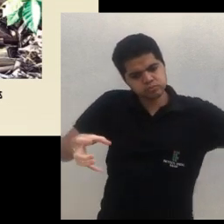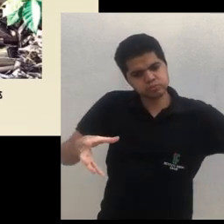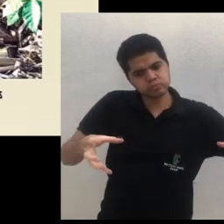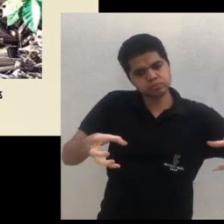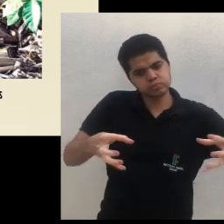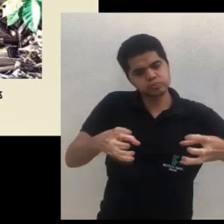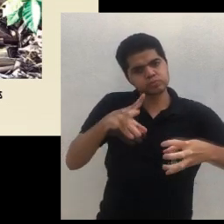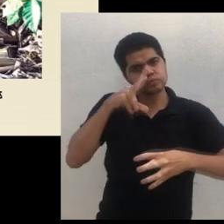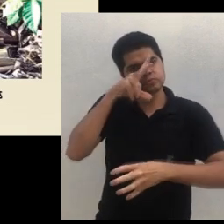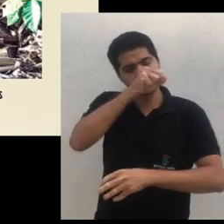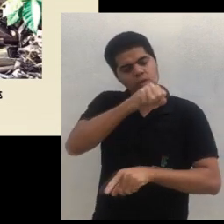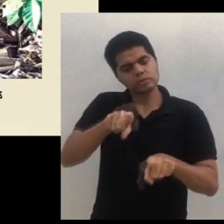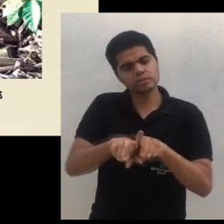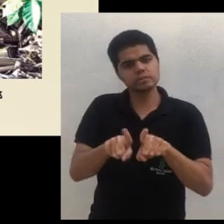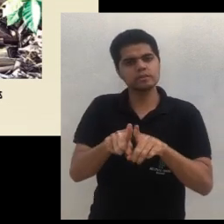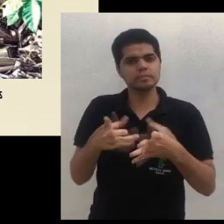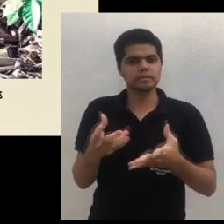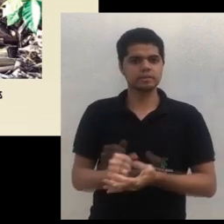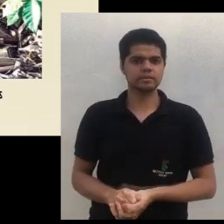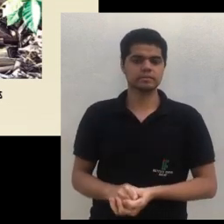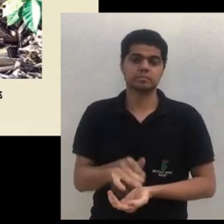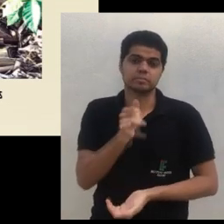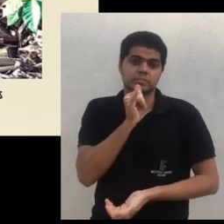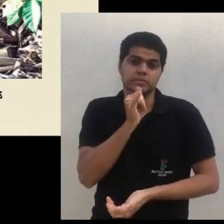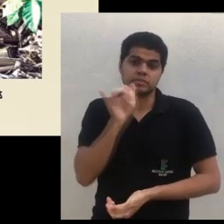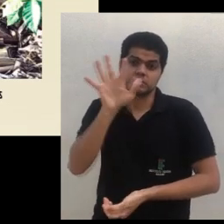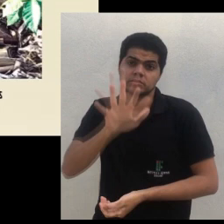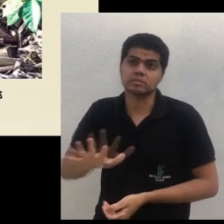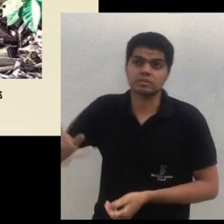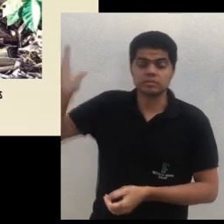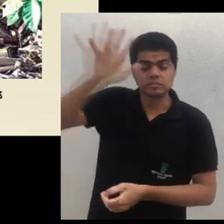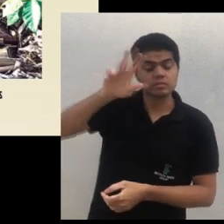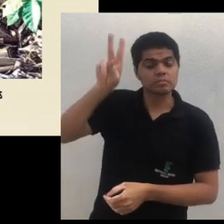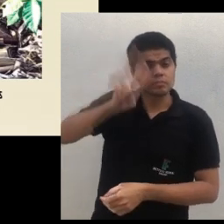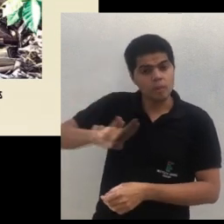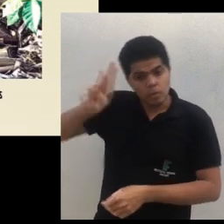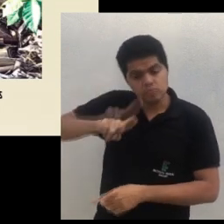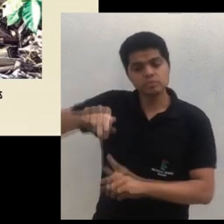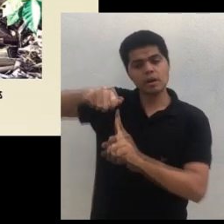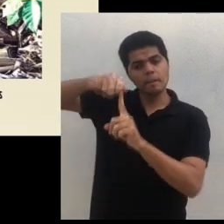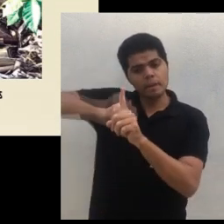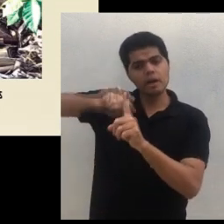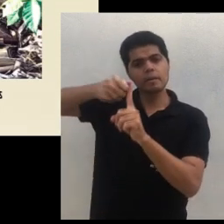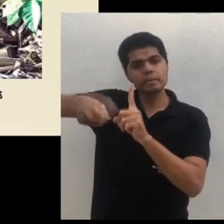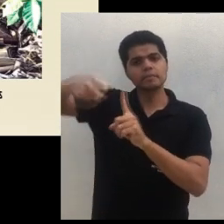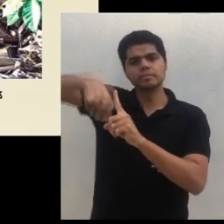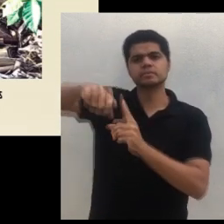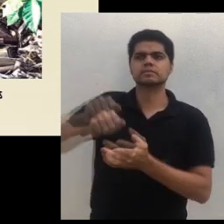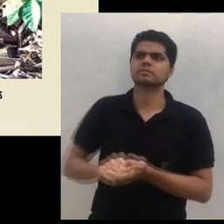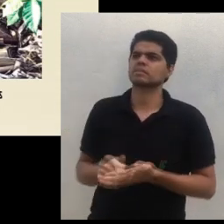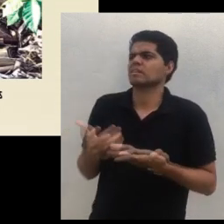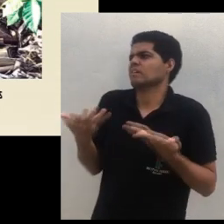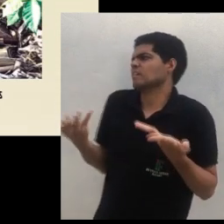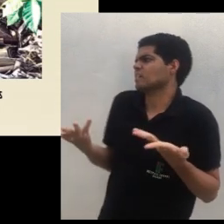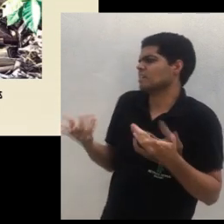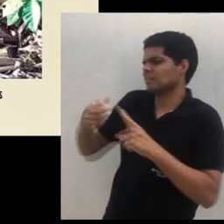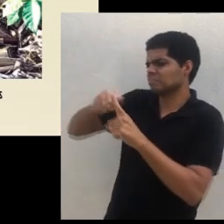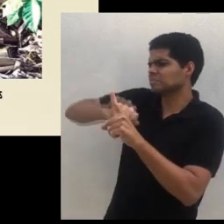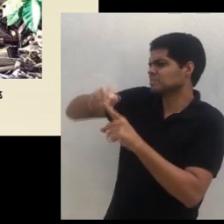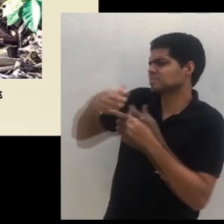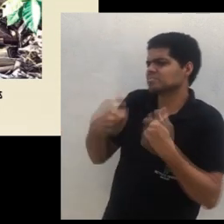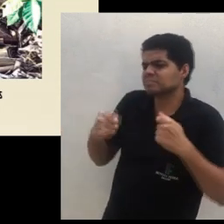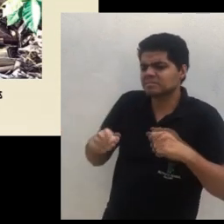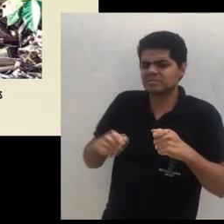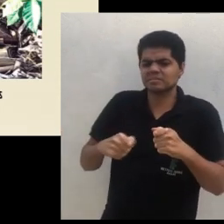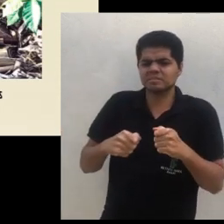banana eu só tenho se eu tiver irrigação Então qual o cultivo que eu posso colocar aí que eu não tenho irrigação Vai ser com a palma? Eu